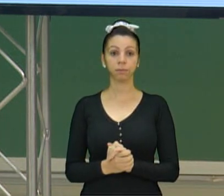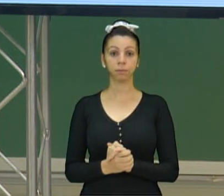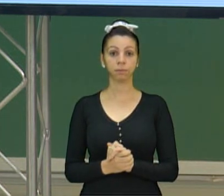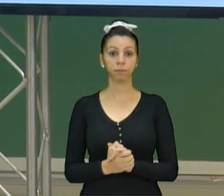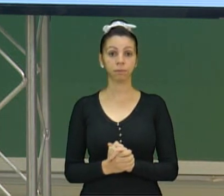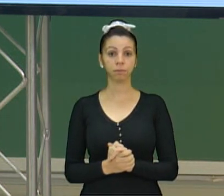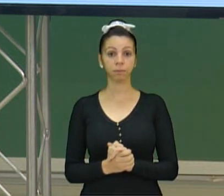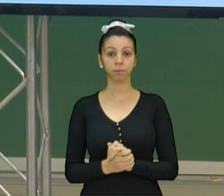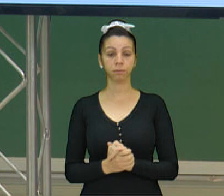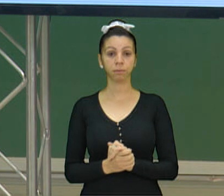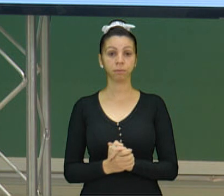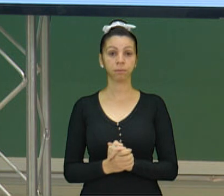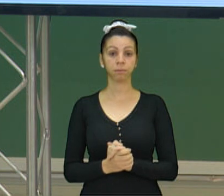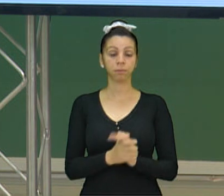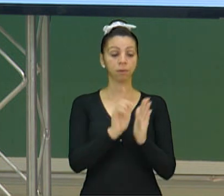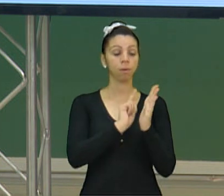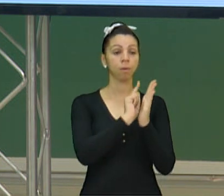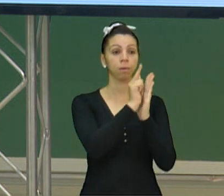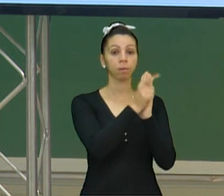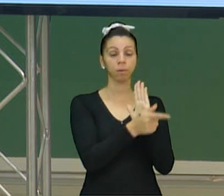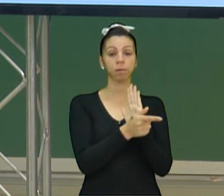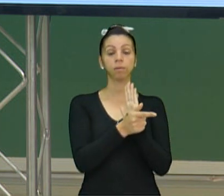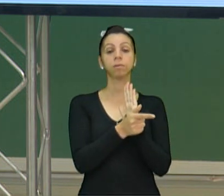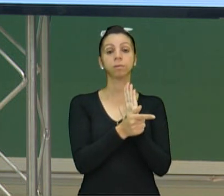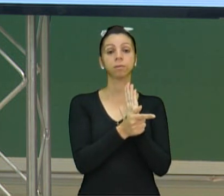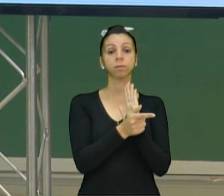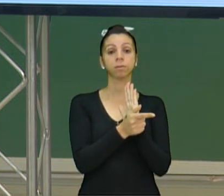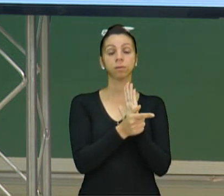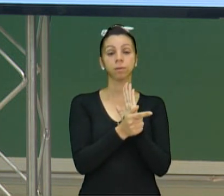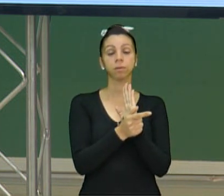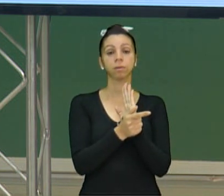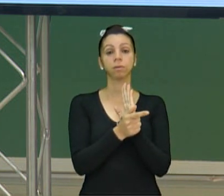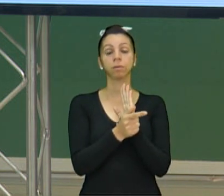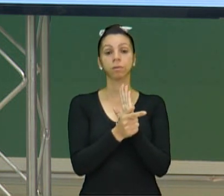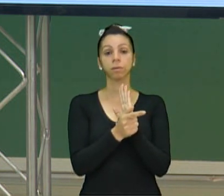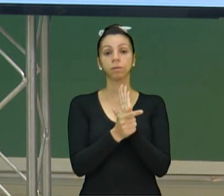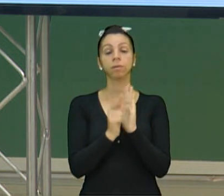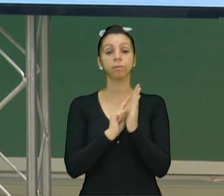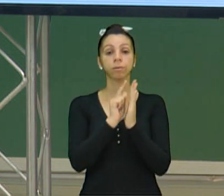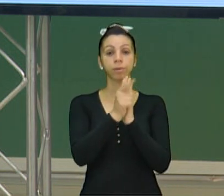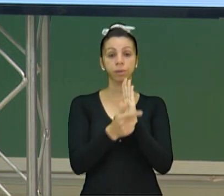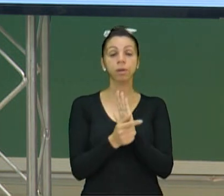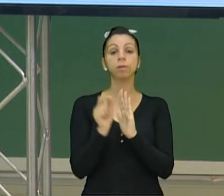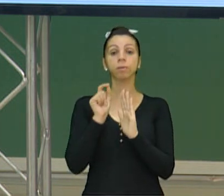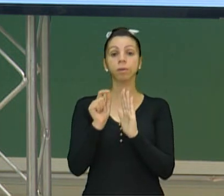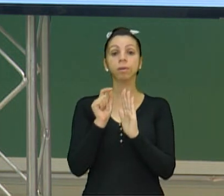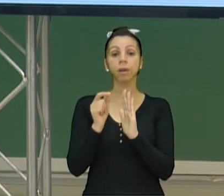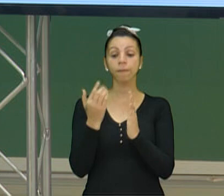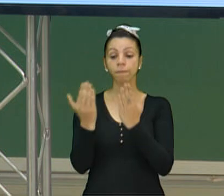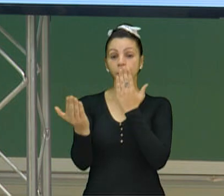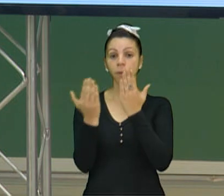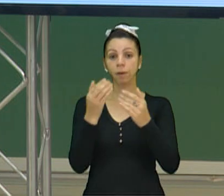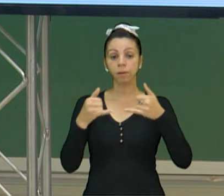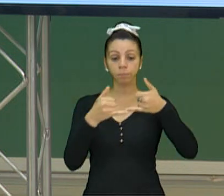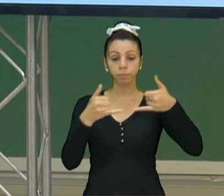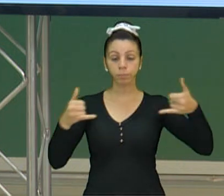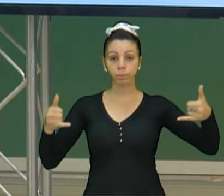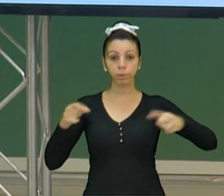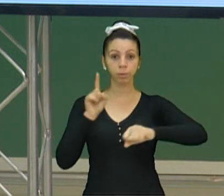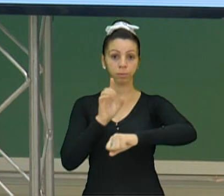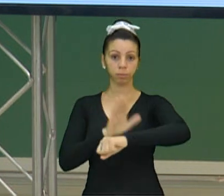vai, o nosso gênero discursivo na aula de hoje, nós vamos analisar uma linha do tempo, ok? Então, vamos lá.